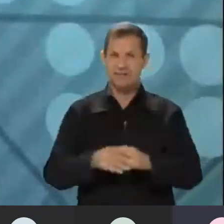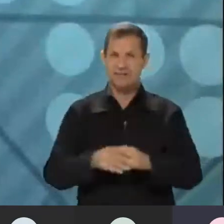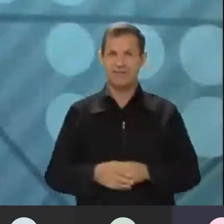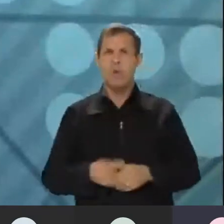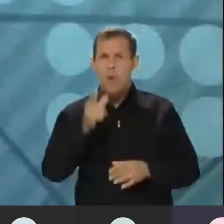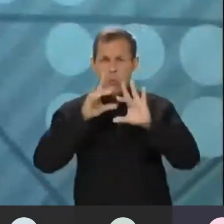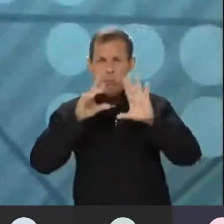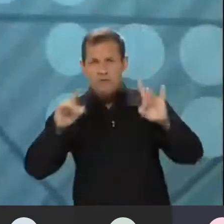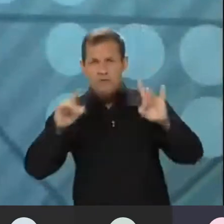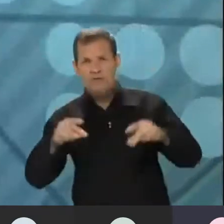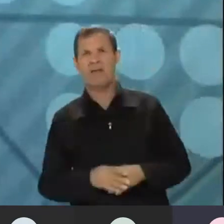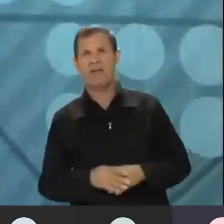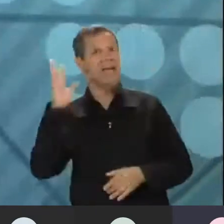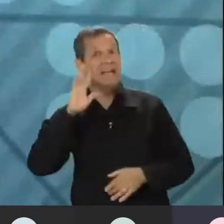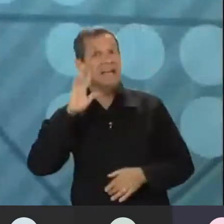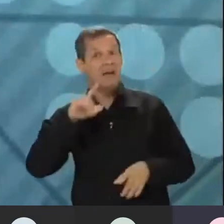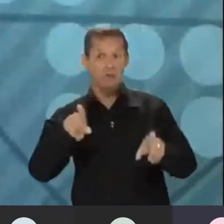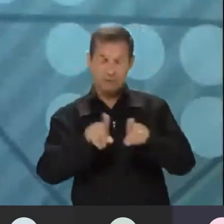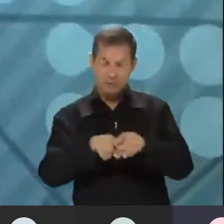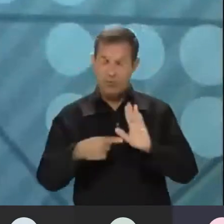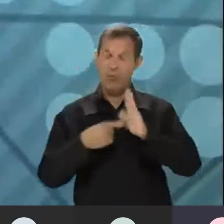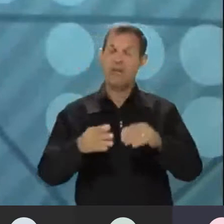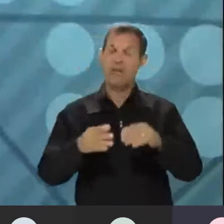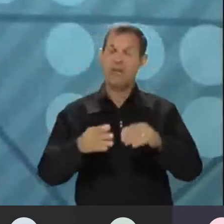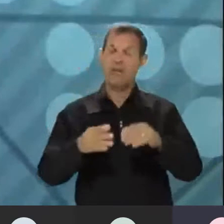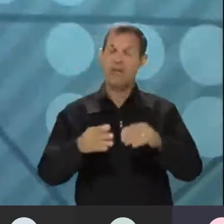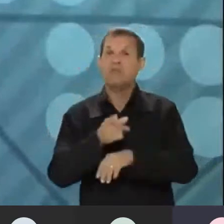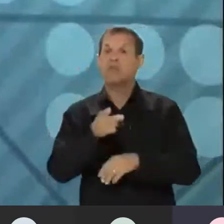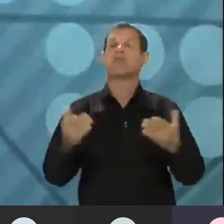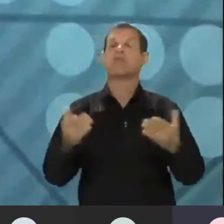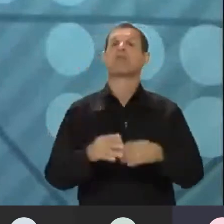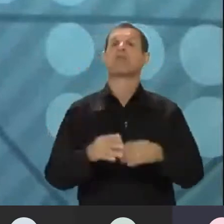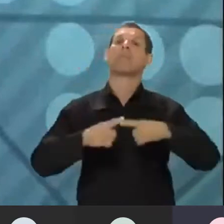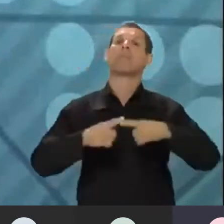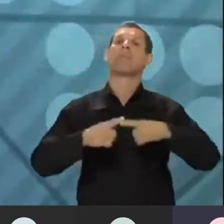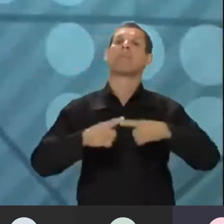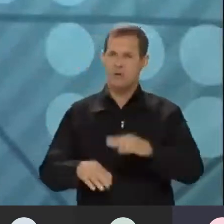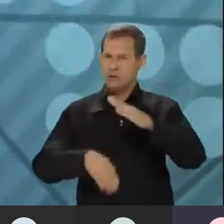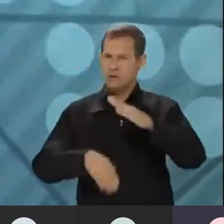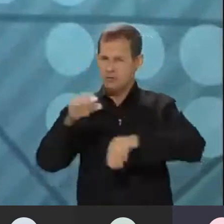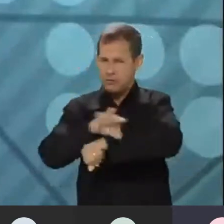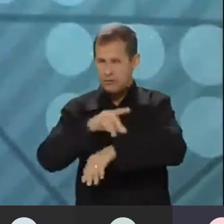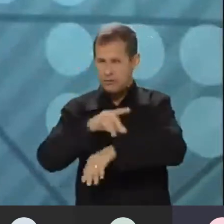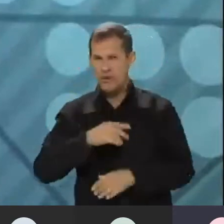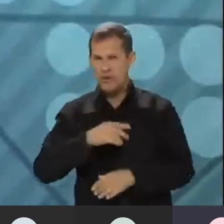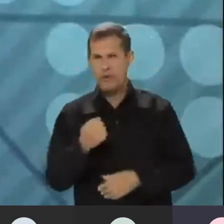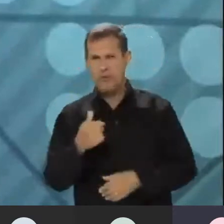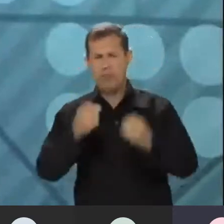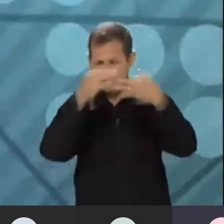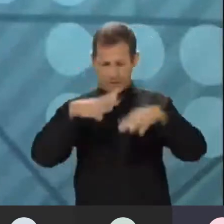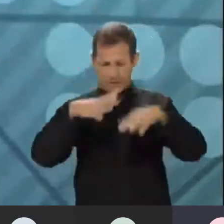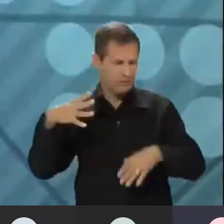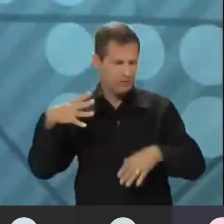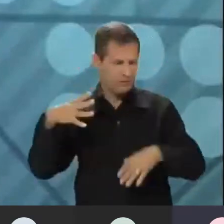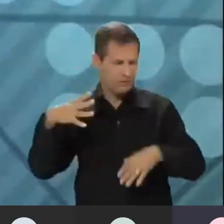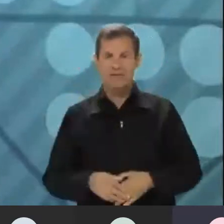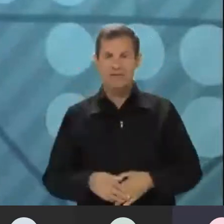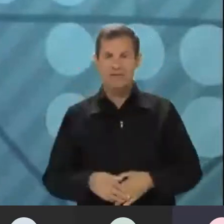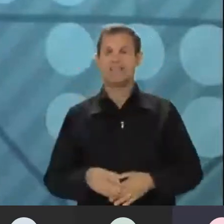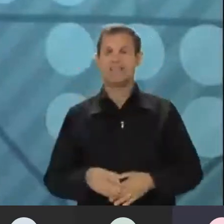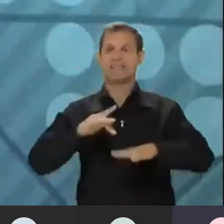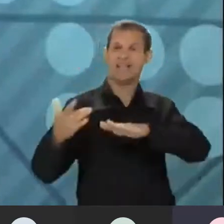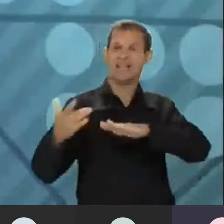questão de umidificação, é muito bacana. Então, eu vou mostrar um vídeo para vocês agora, que é uma arquiteta que colocou uma explicação rápida sobre